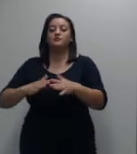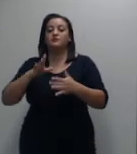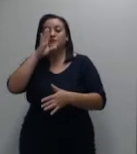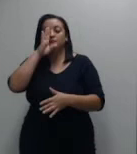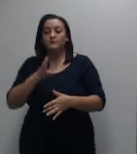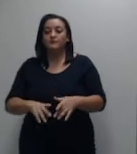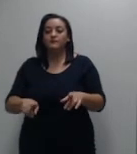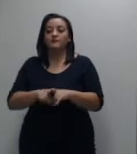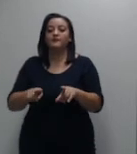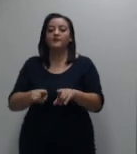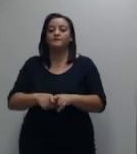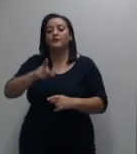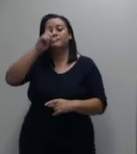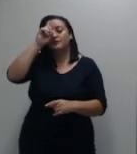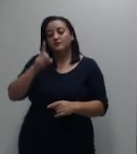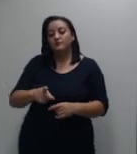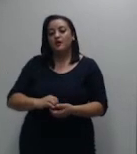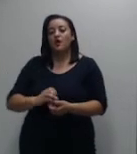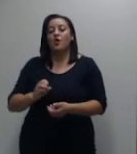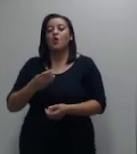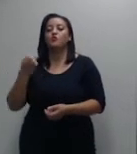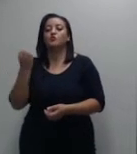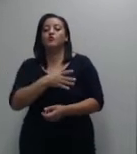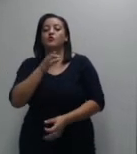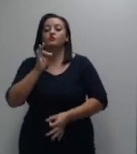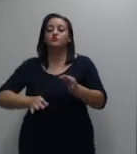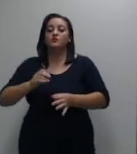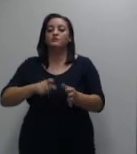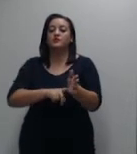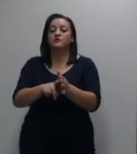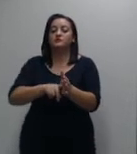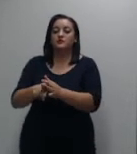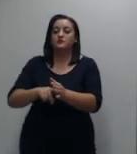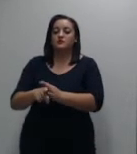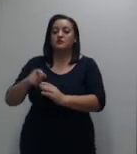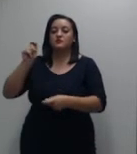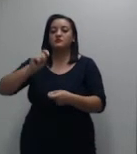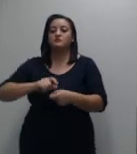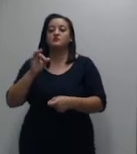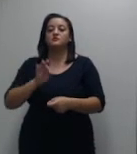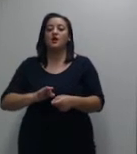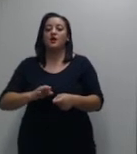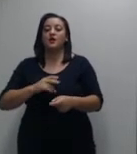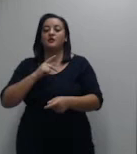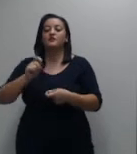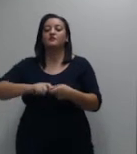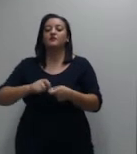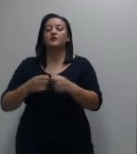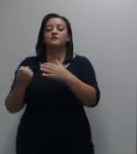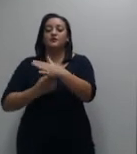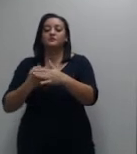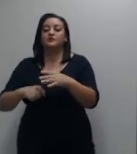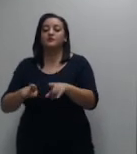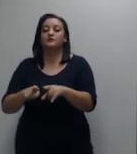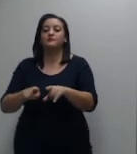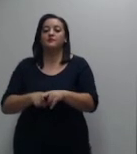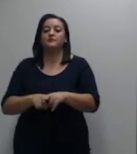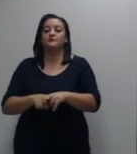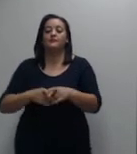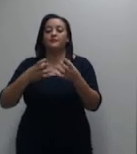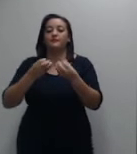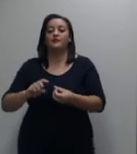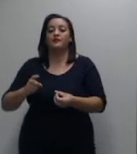para determinar o rejulgamento das questões subsidiária citadas pela broe torna insubsistente